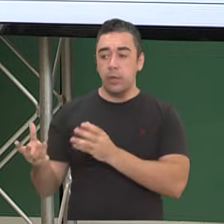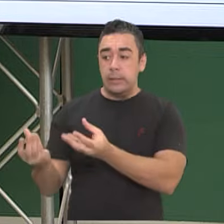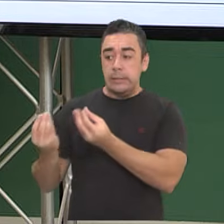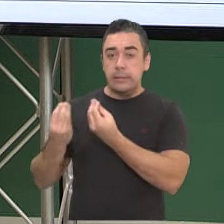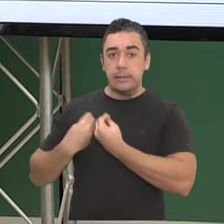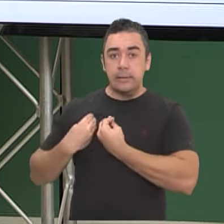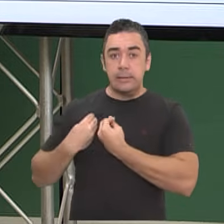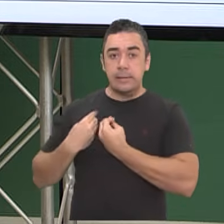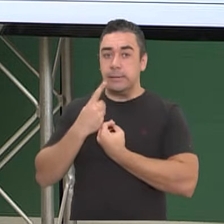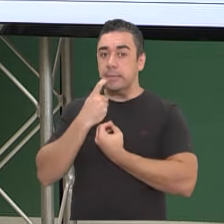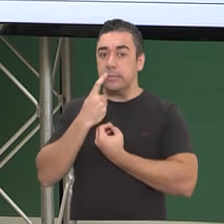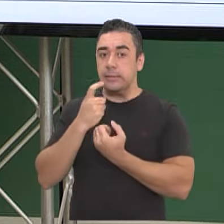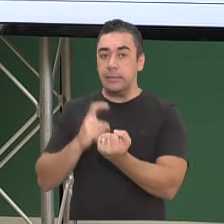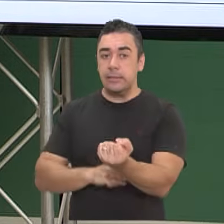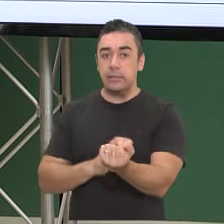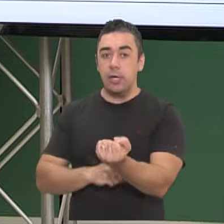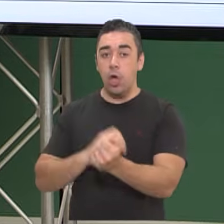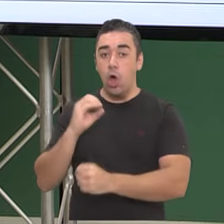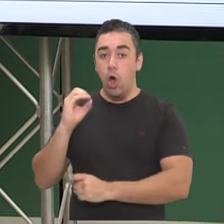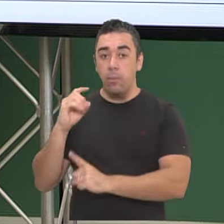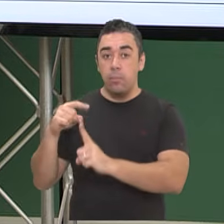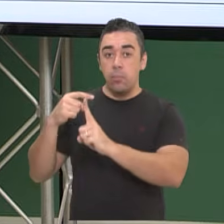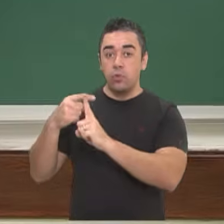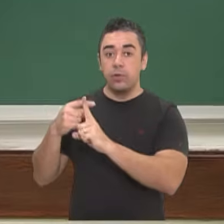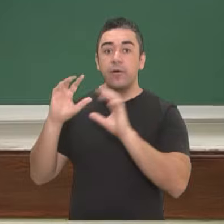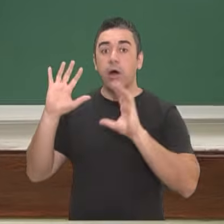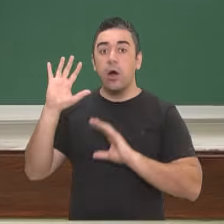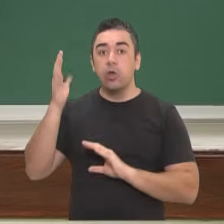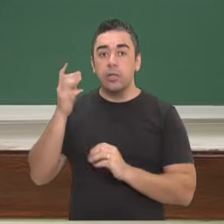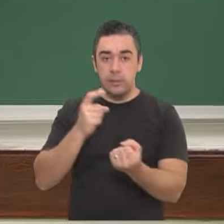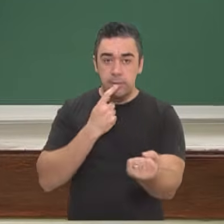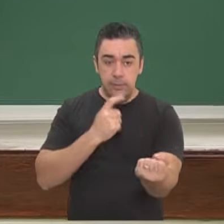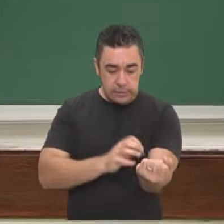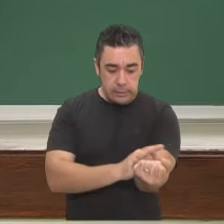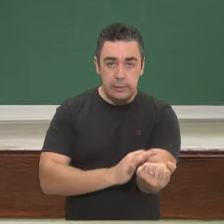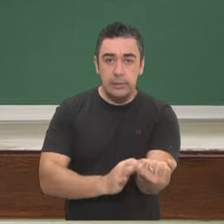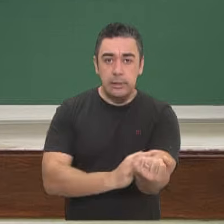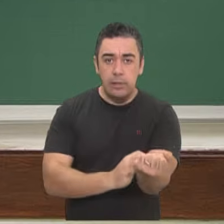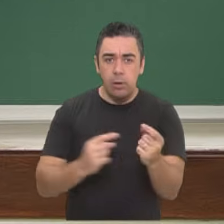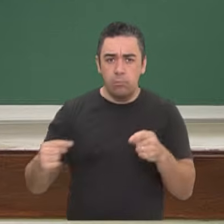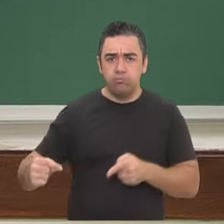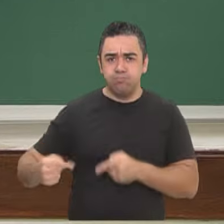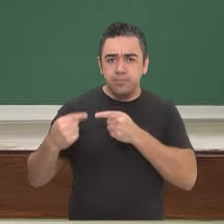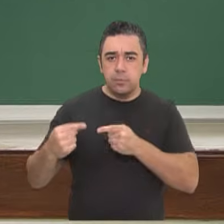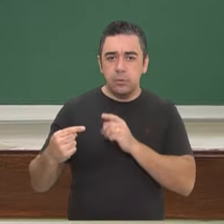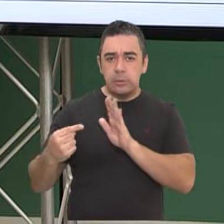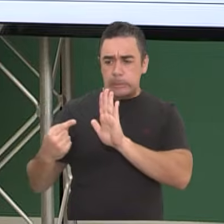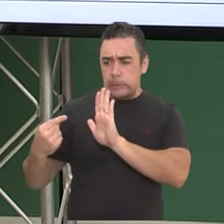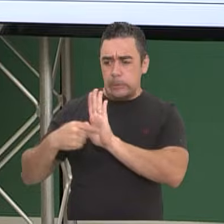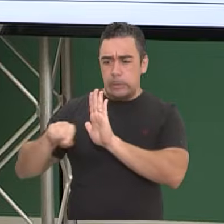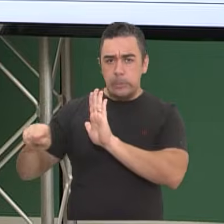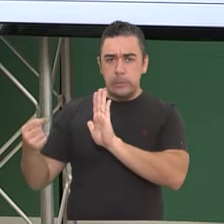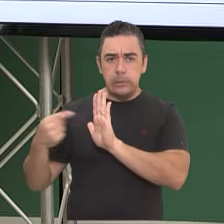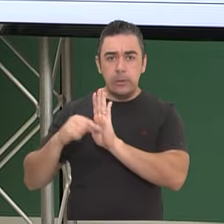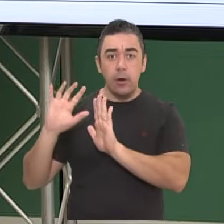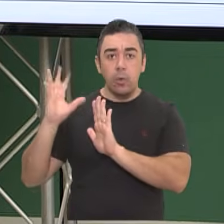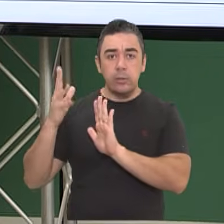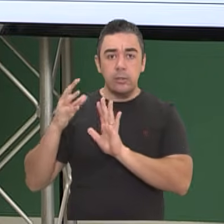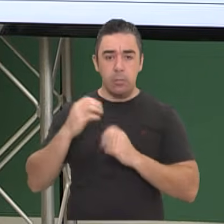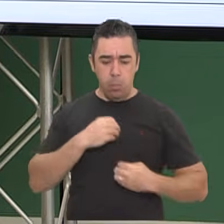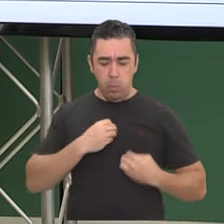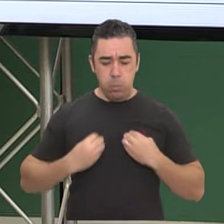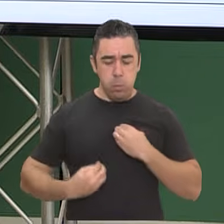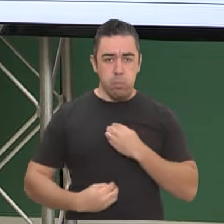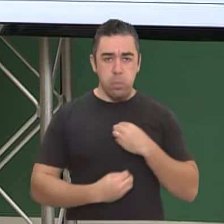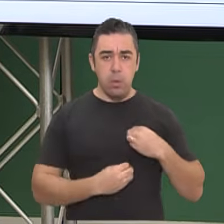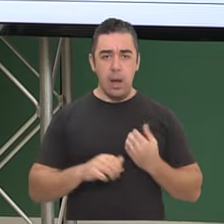ser o problema, porque os anticorpos vão combater essas células sanguíneas. E combatendo elas vai acontecer o quê? Uma aglutinação, que é aquilo que acontece